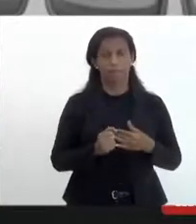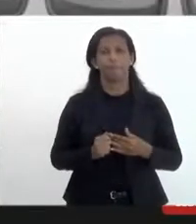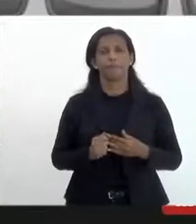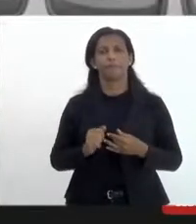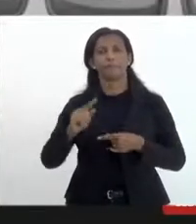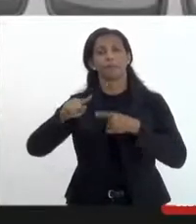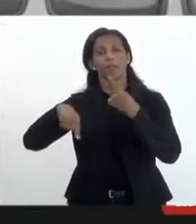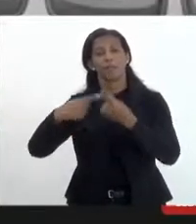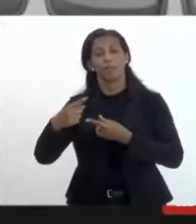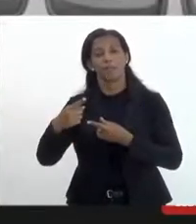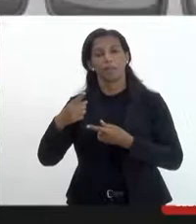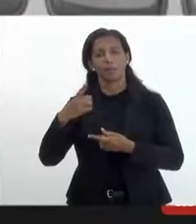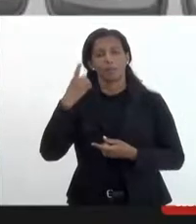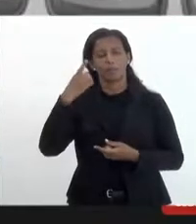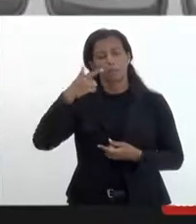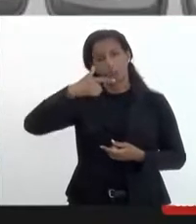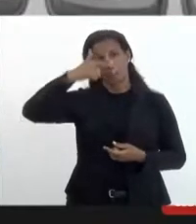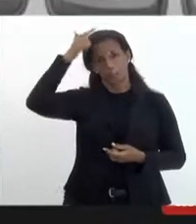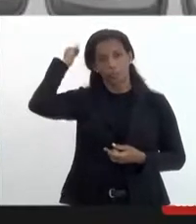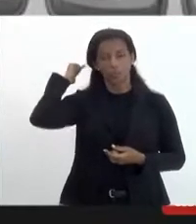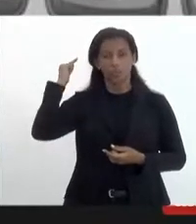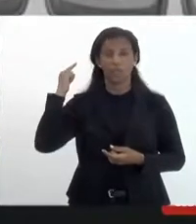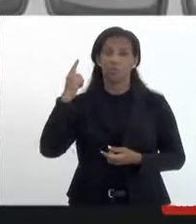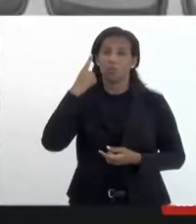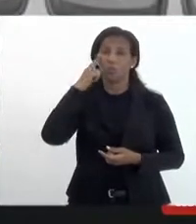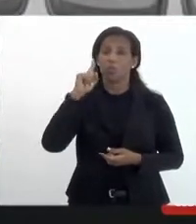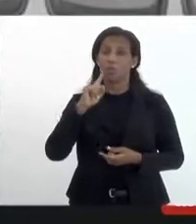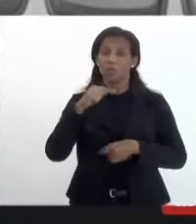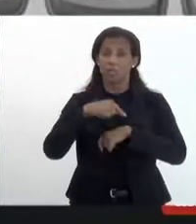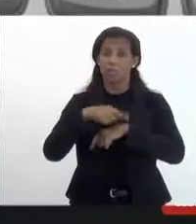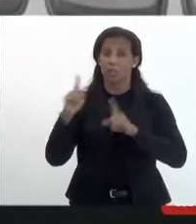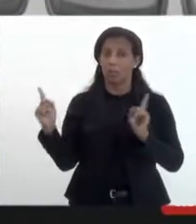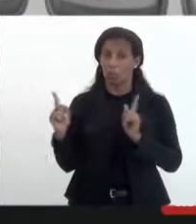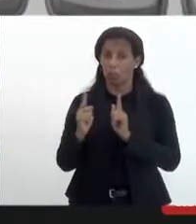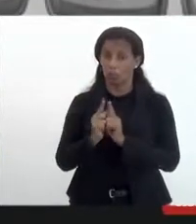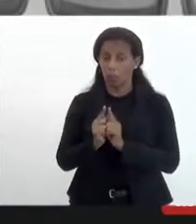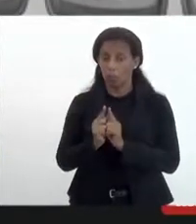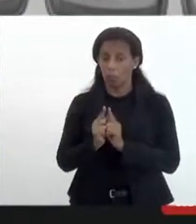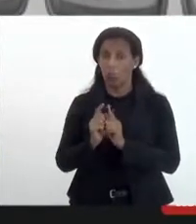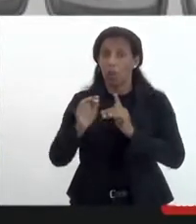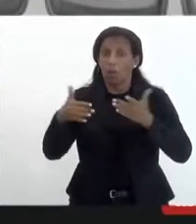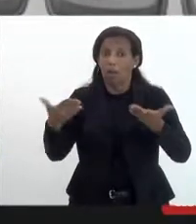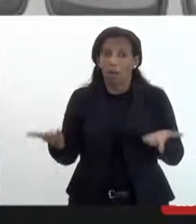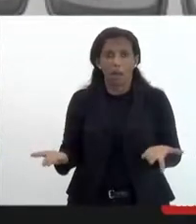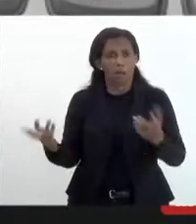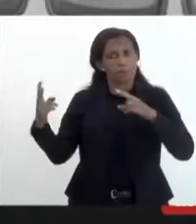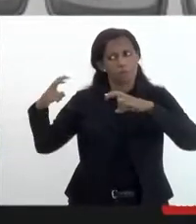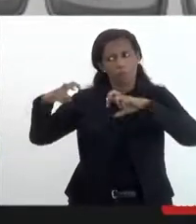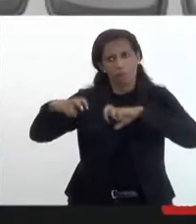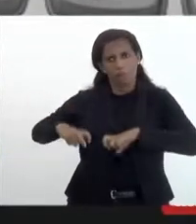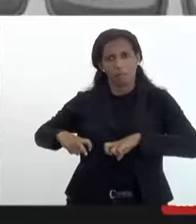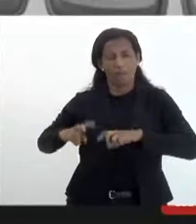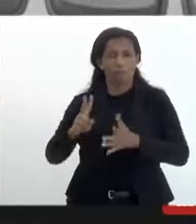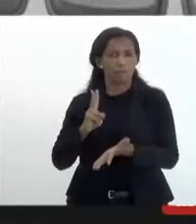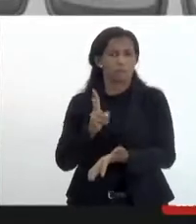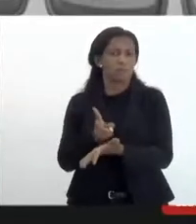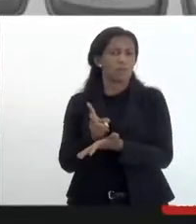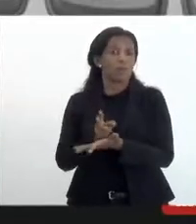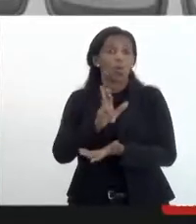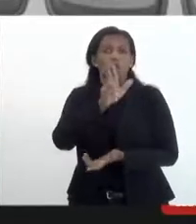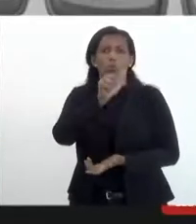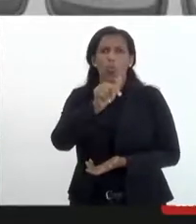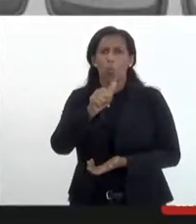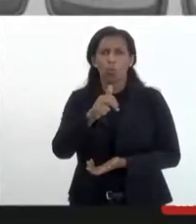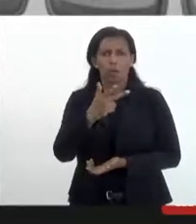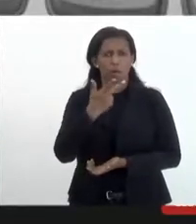não imagino que nós tenhamos nesse curto prazo, é isso que eu quis dizer. Agora, claro, sentar, a gente sempre, nunca se negou